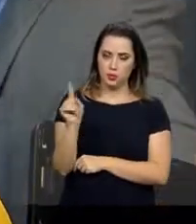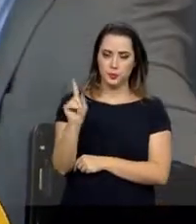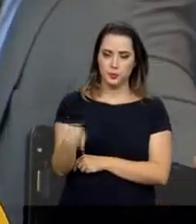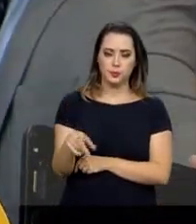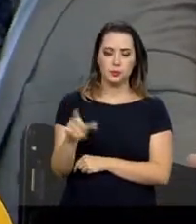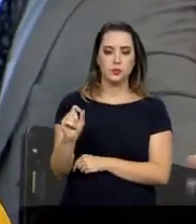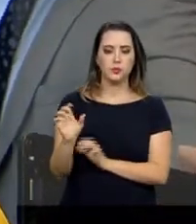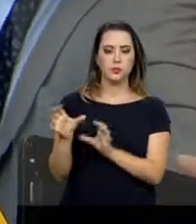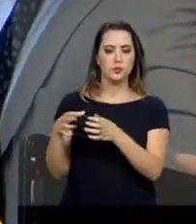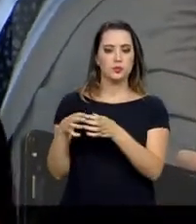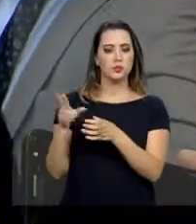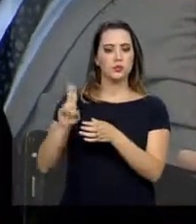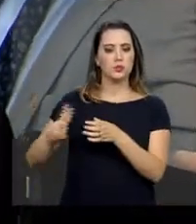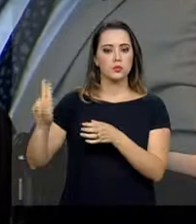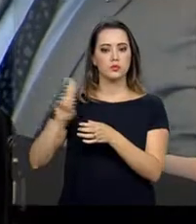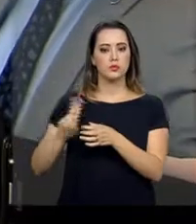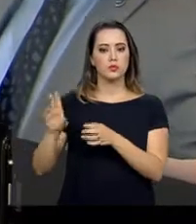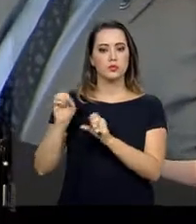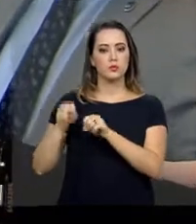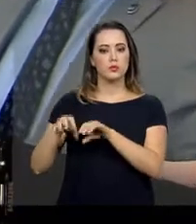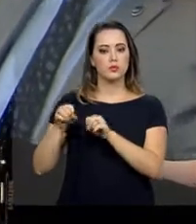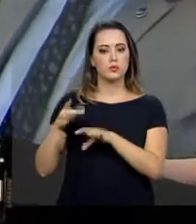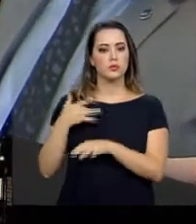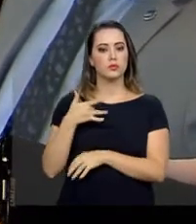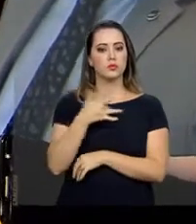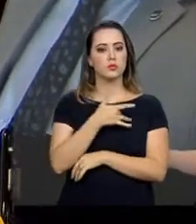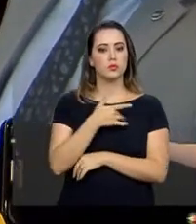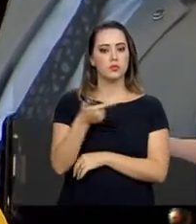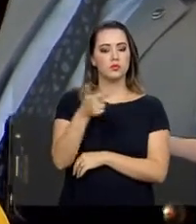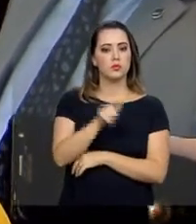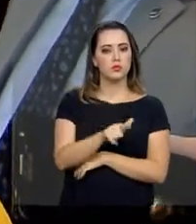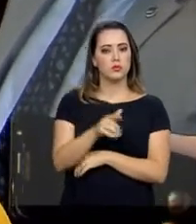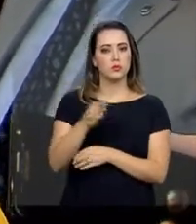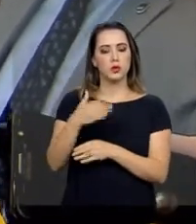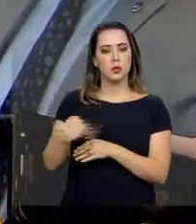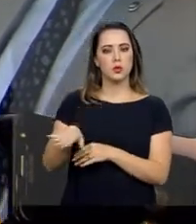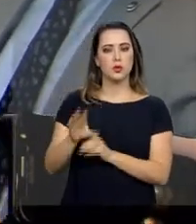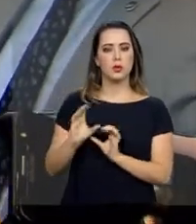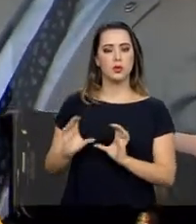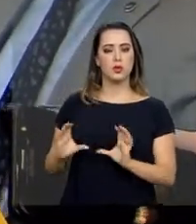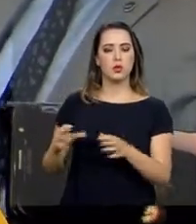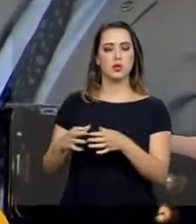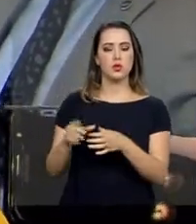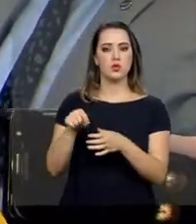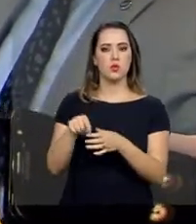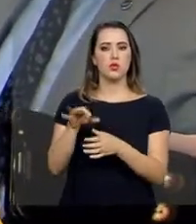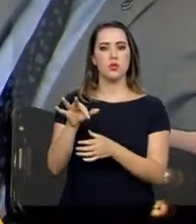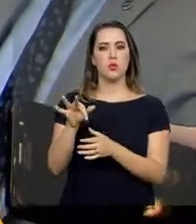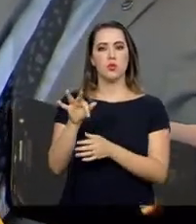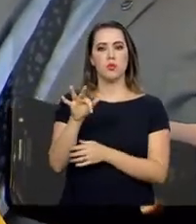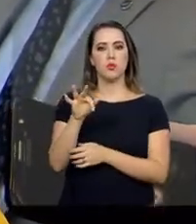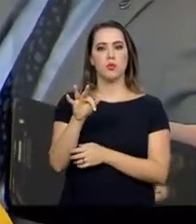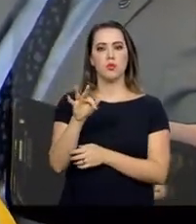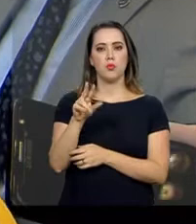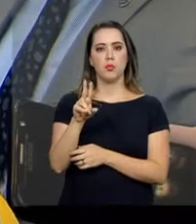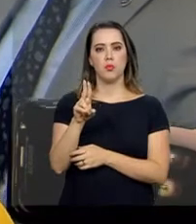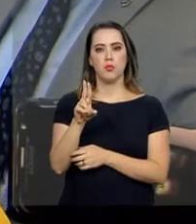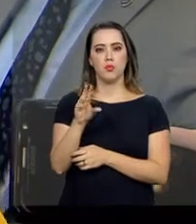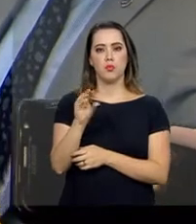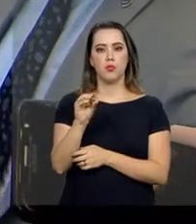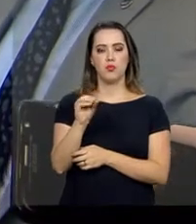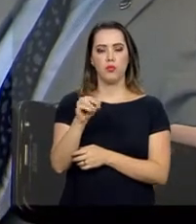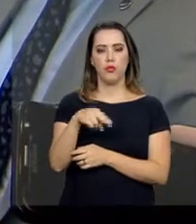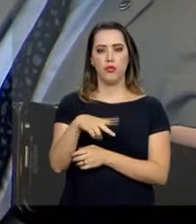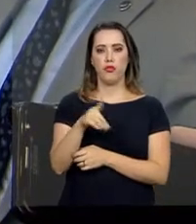para o uso na área de educação e saúde a outra metade compondo o fundo é um